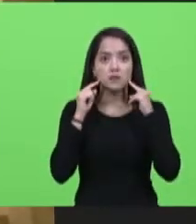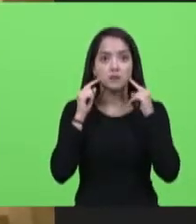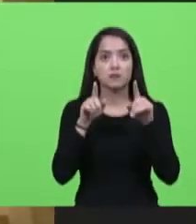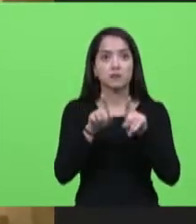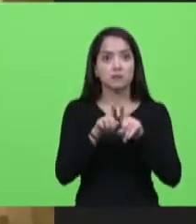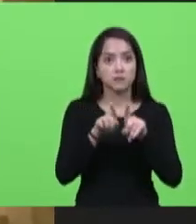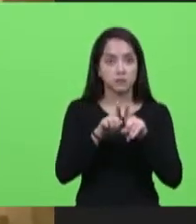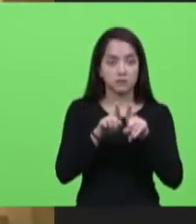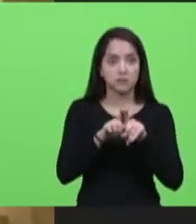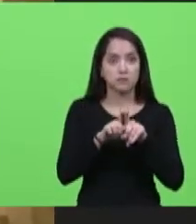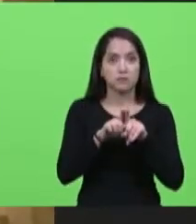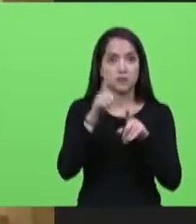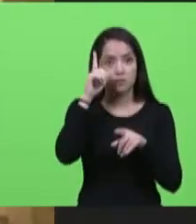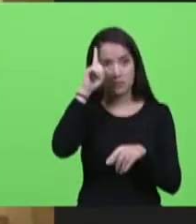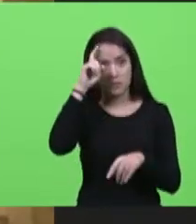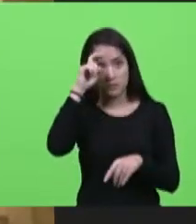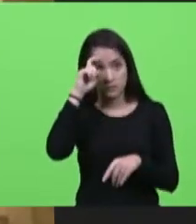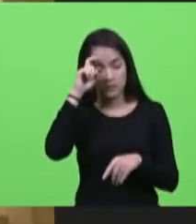Marcos Vieira